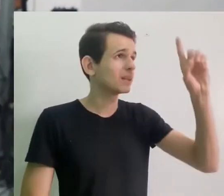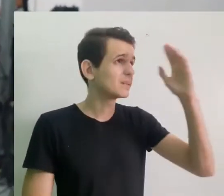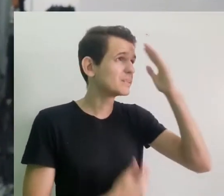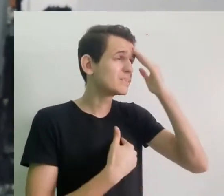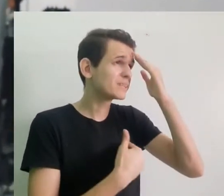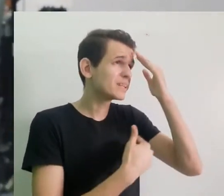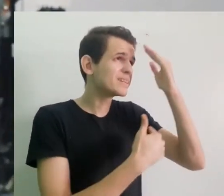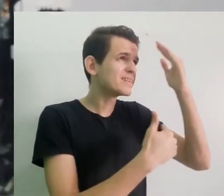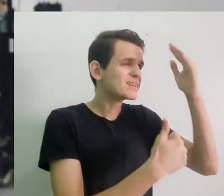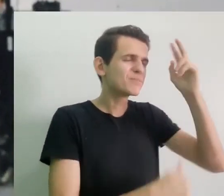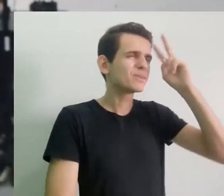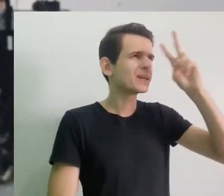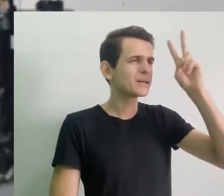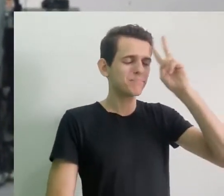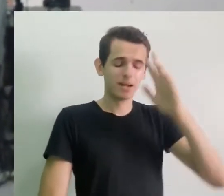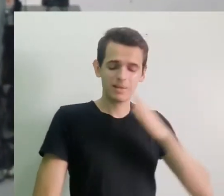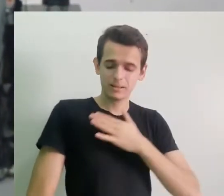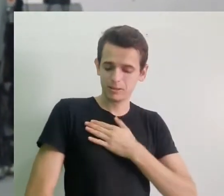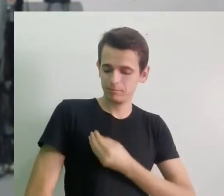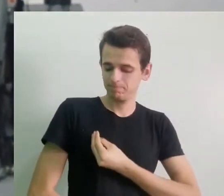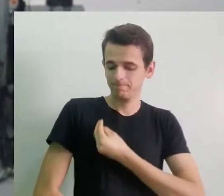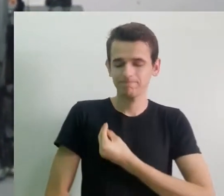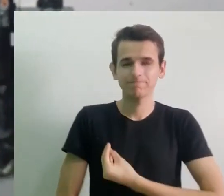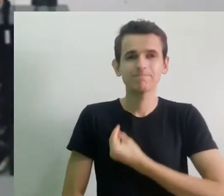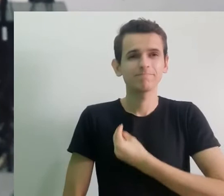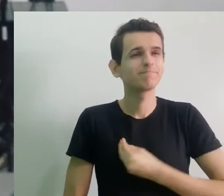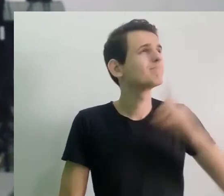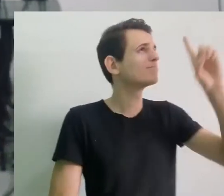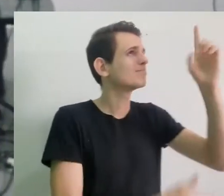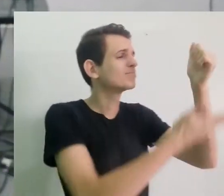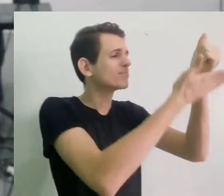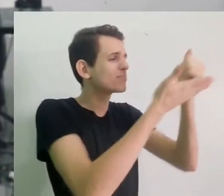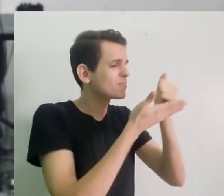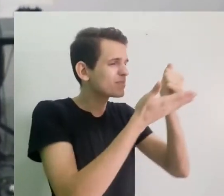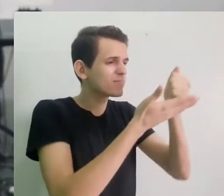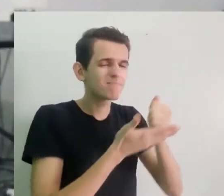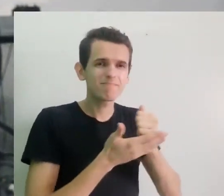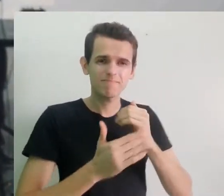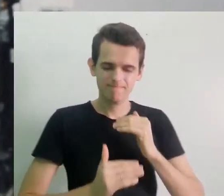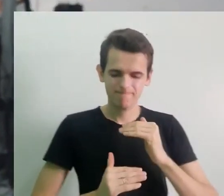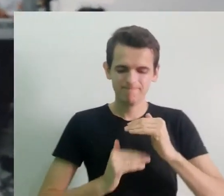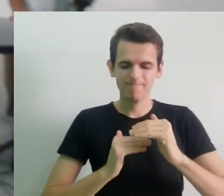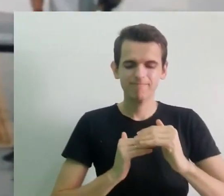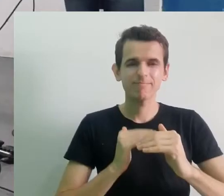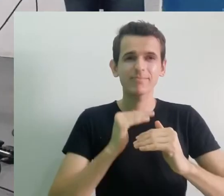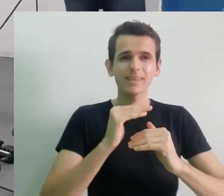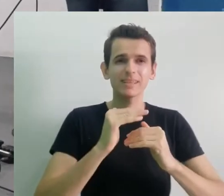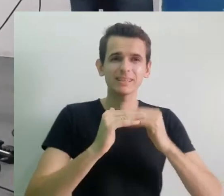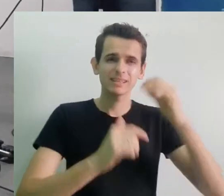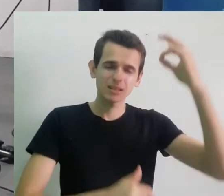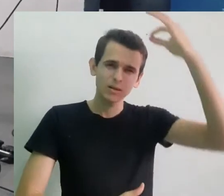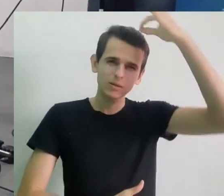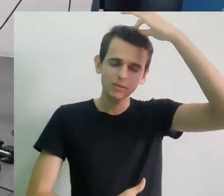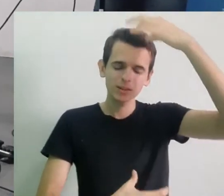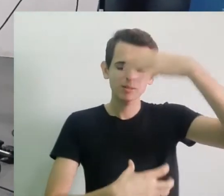agradeço, Deus, por se lembrar de mim, e pelo teu favor é o que me faz crescer.